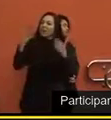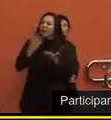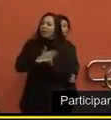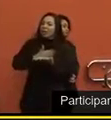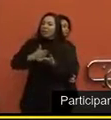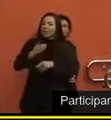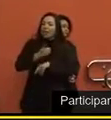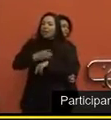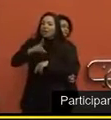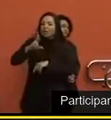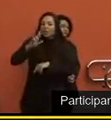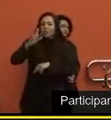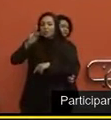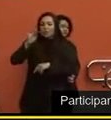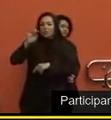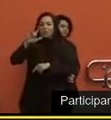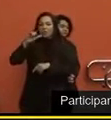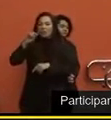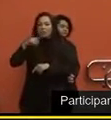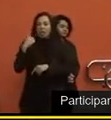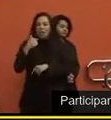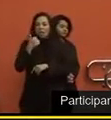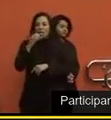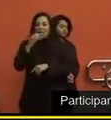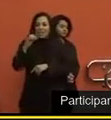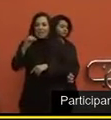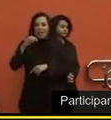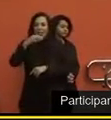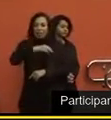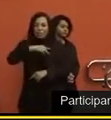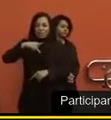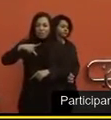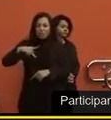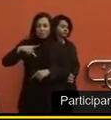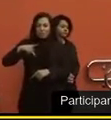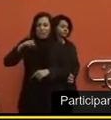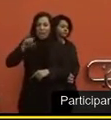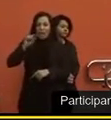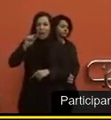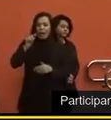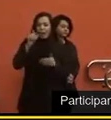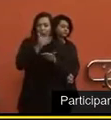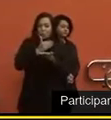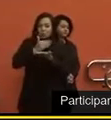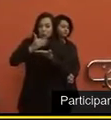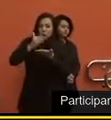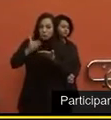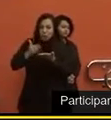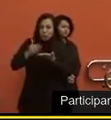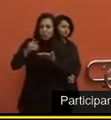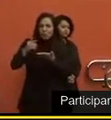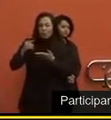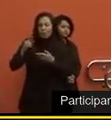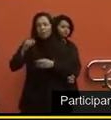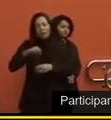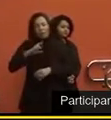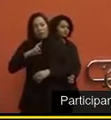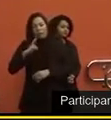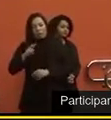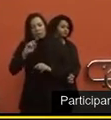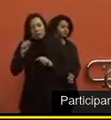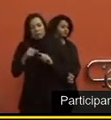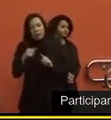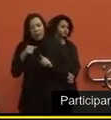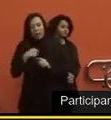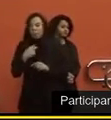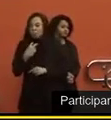doutora Telecheia, nossa decana do Ministério Público, que, no meio do certame, em razão da minha